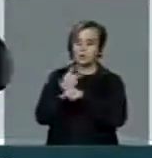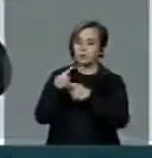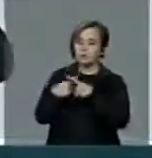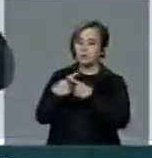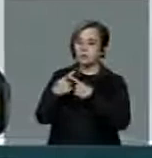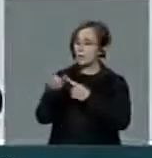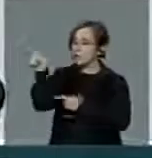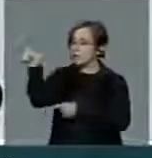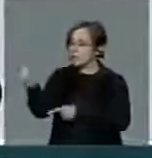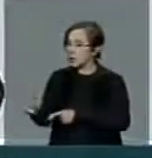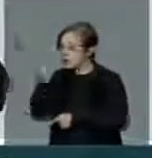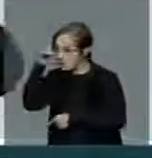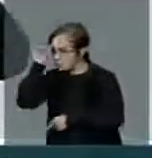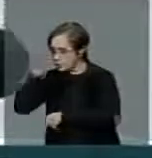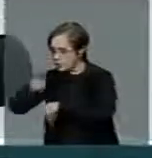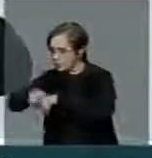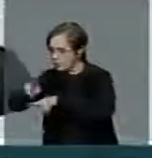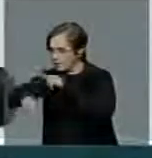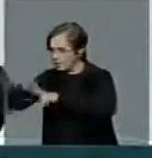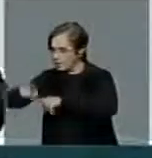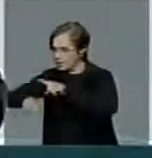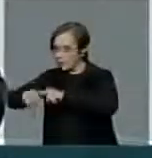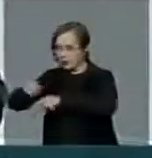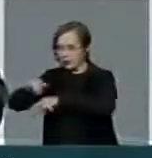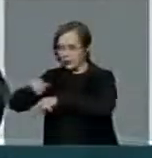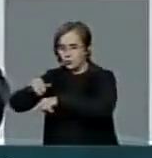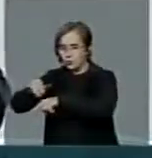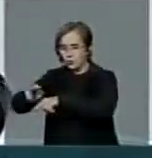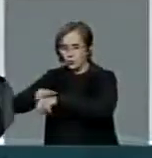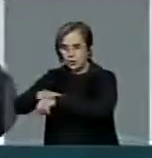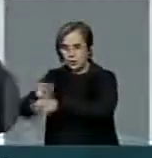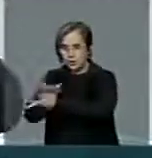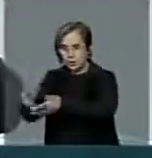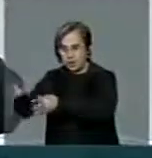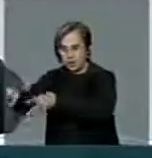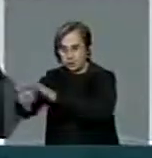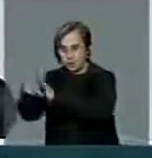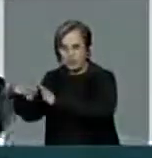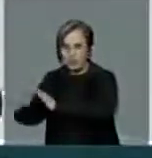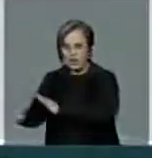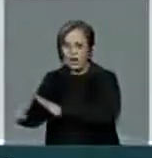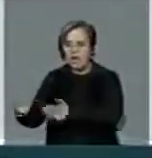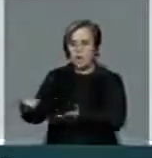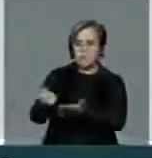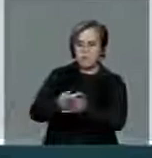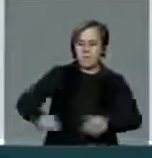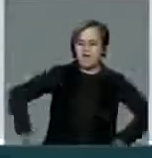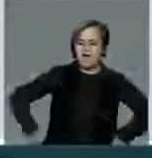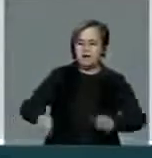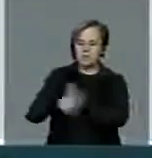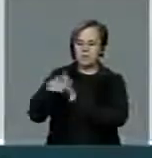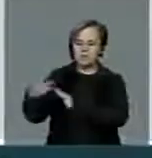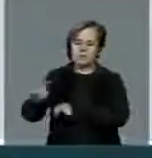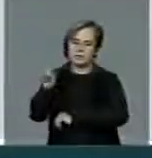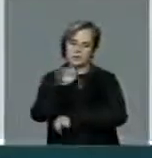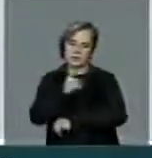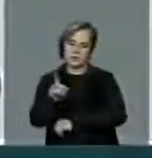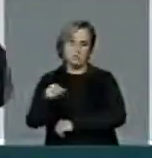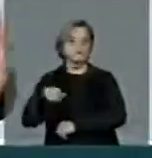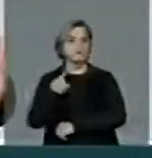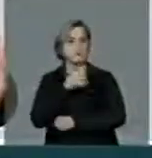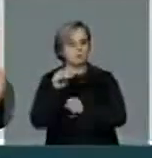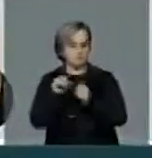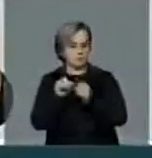em absolutamente nada, para chegar em cada propriedade. Tá? Nós estamos dialogando com cada segmento para saber da viabilidade disso. Não